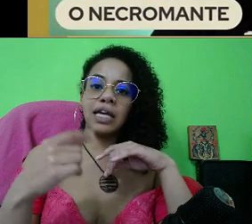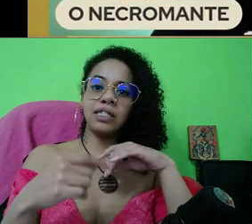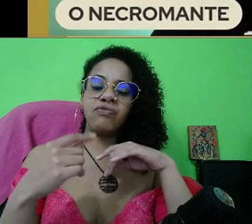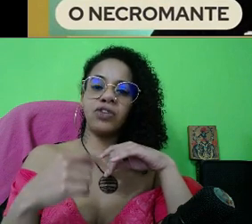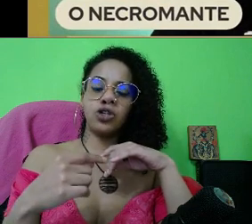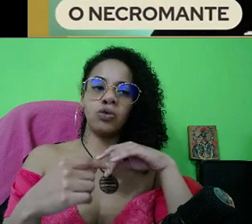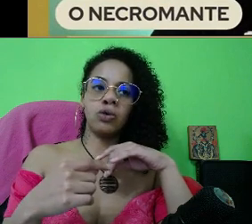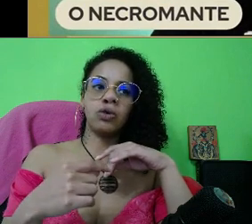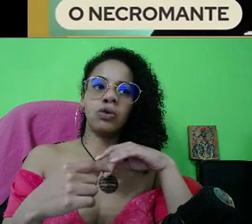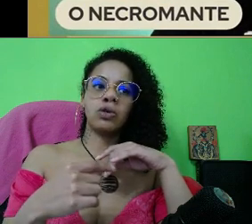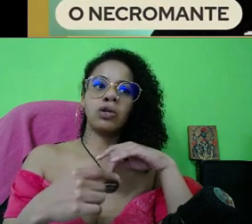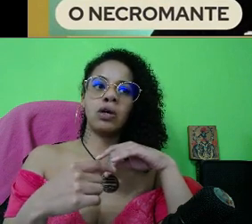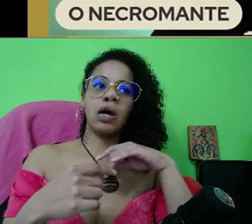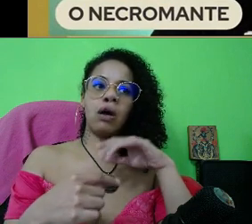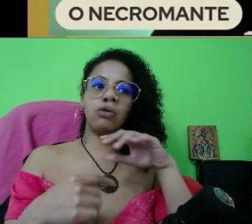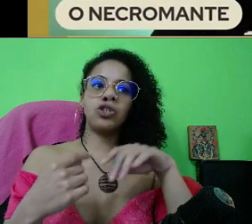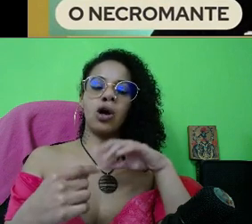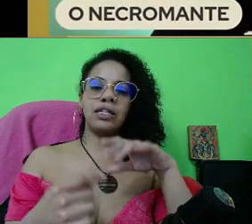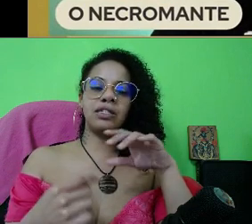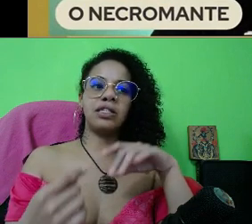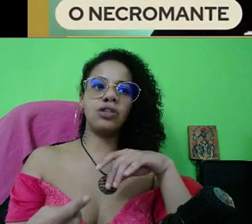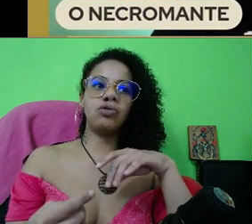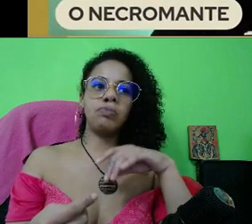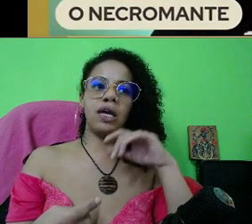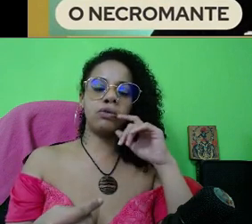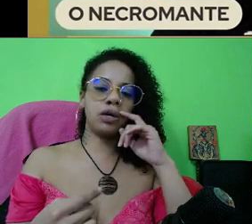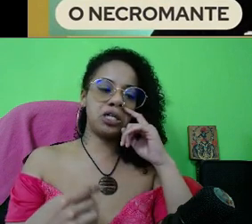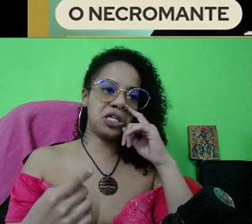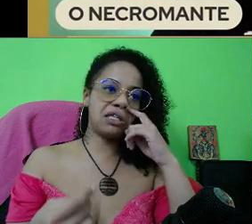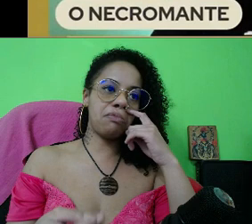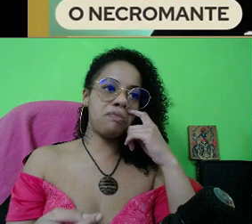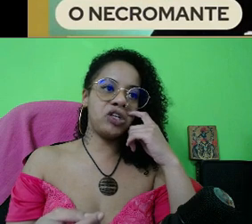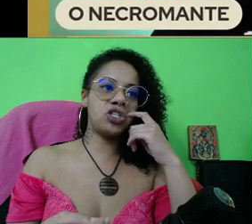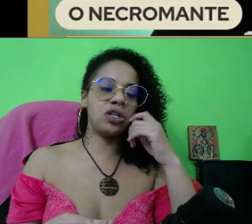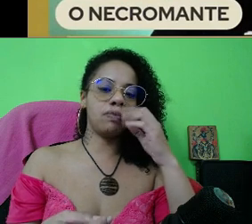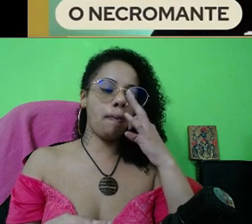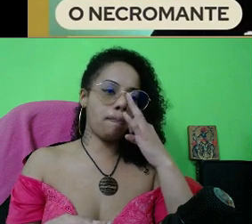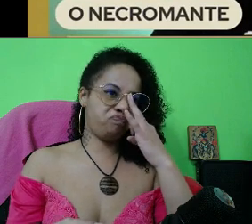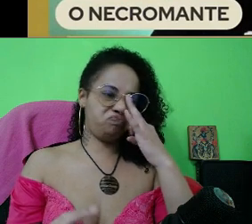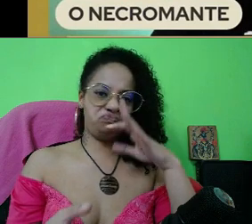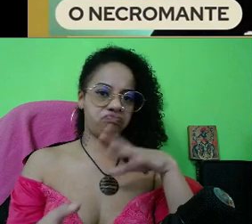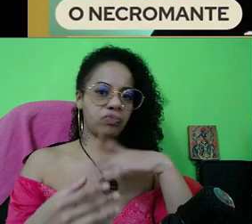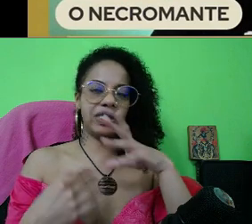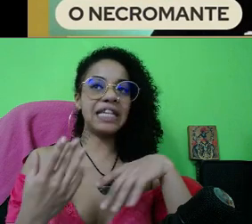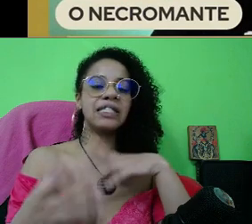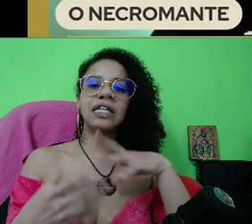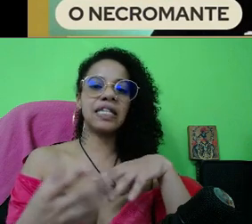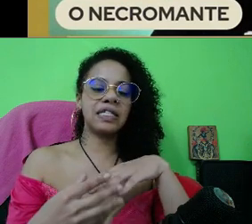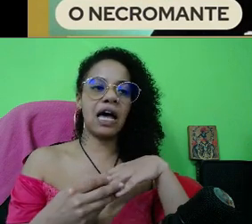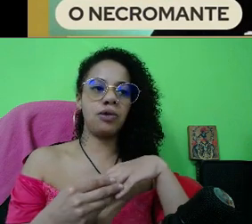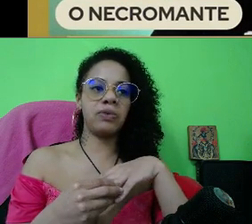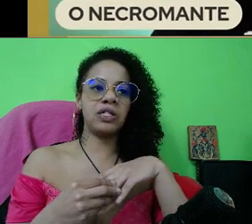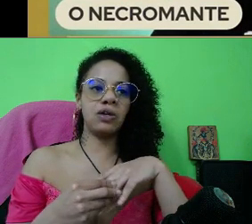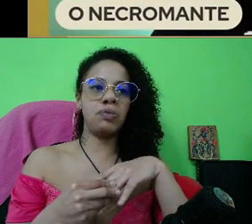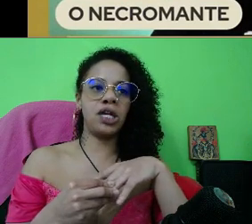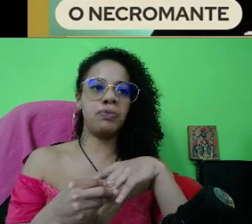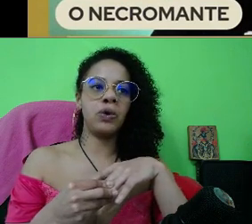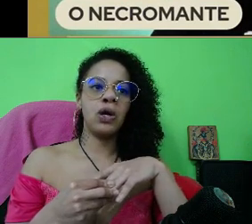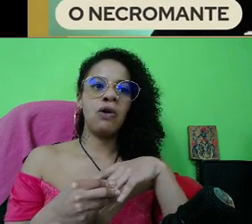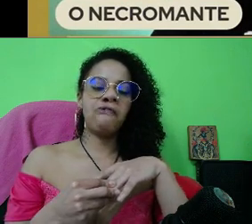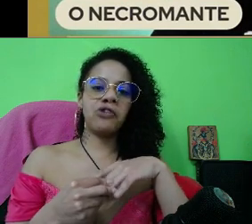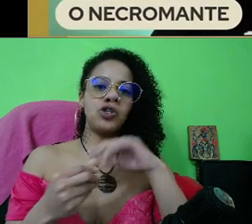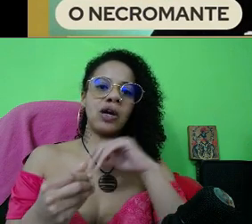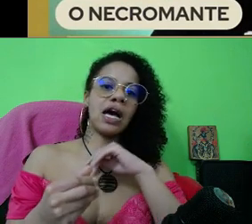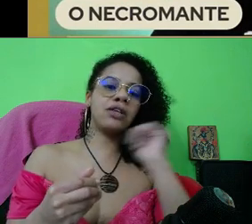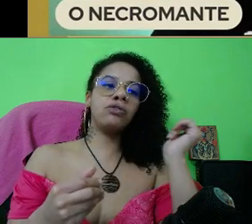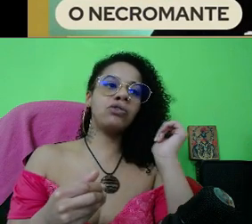esse vídeo aonde rola esse dedo do meio que eu achei extremamente desnecessário para dizer o